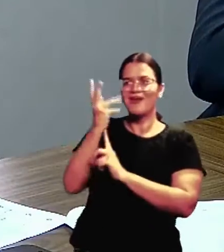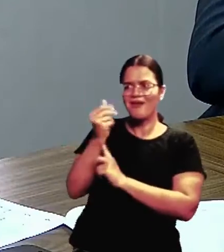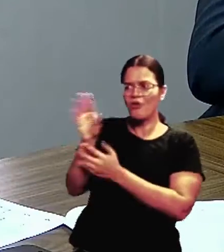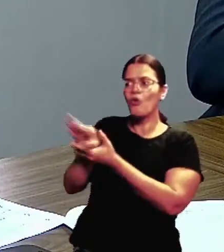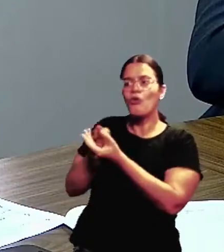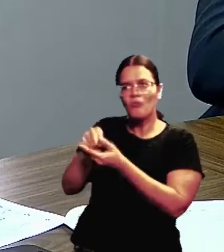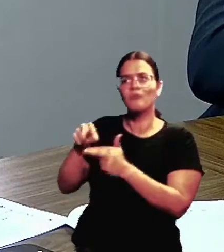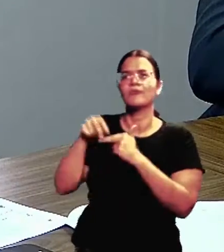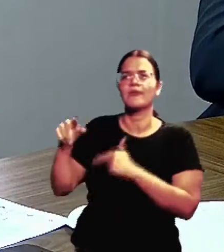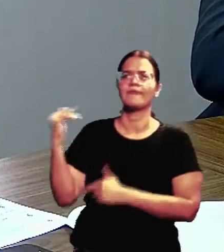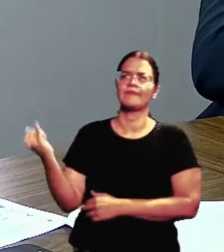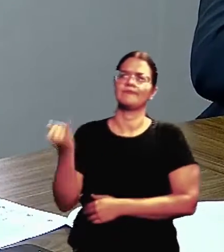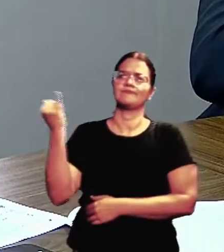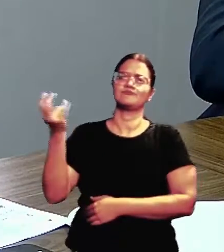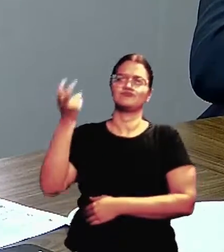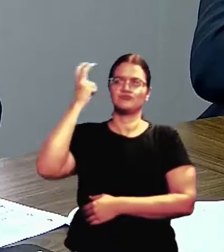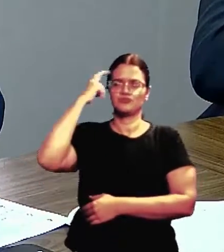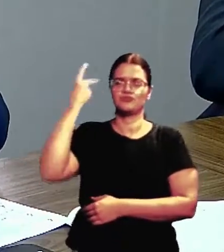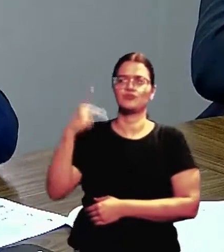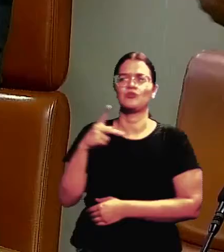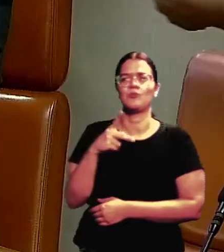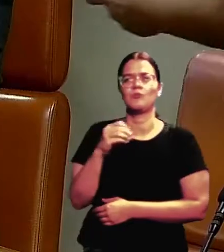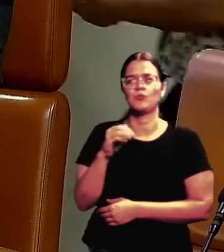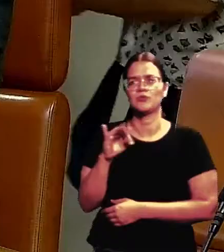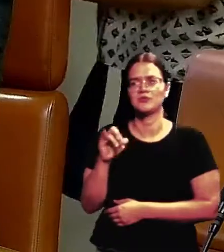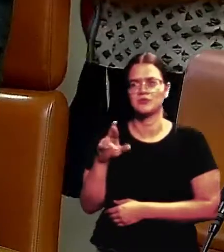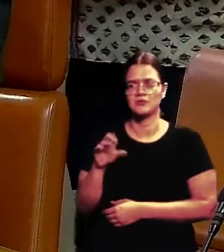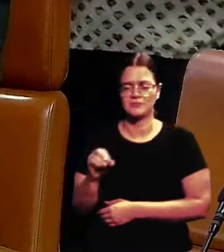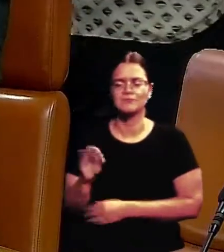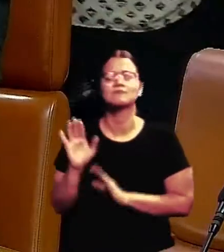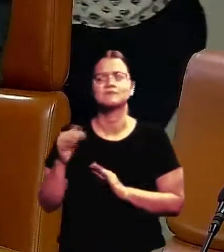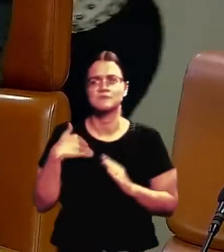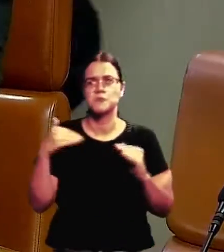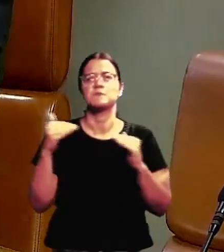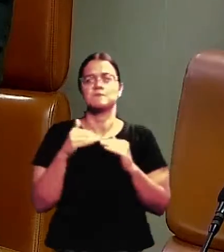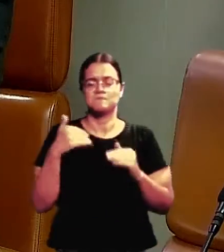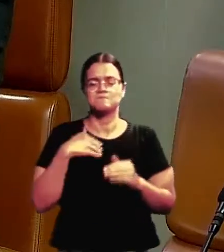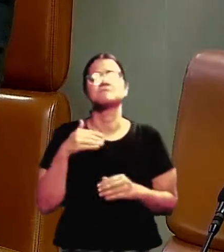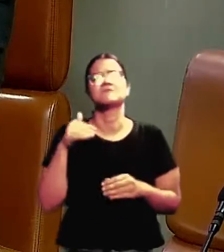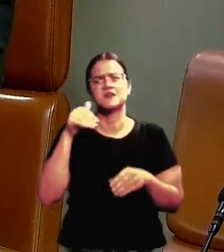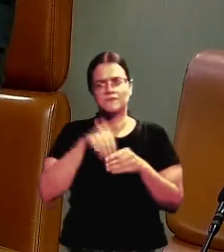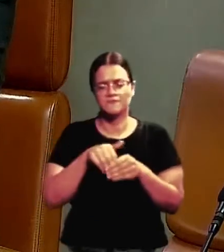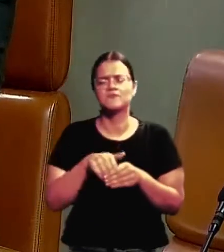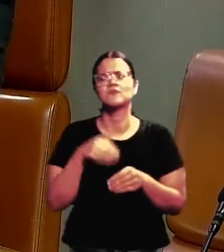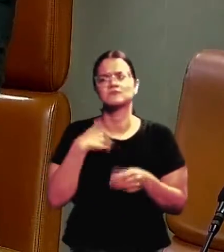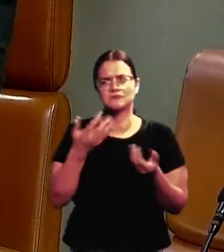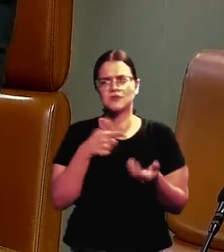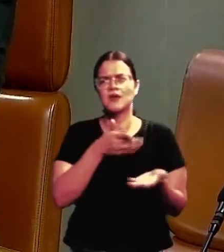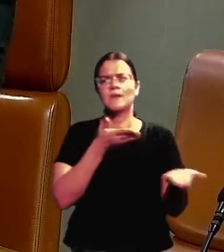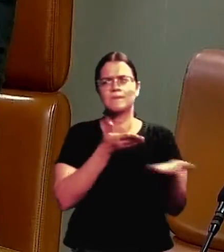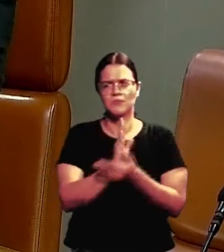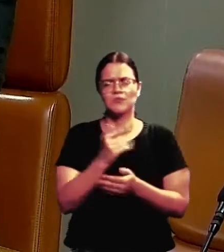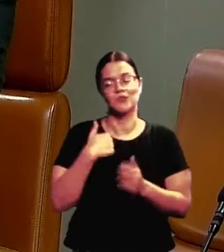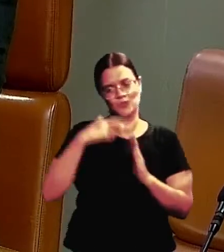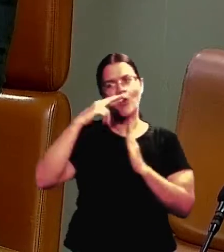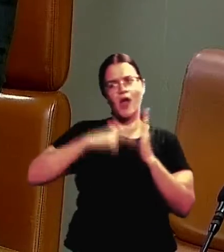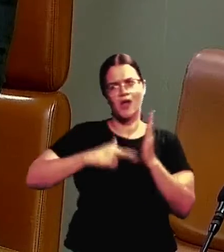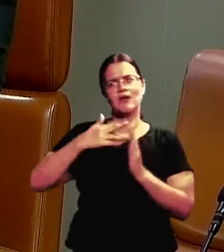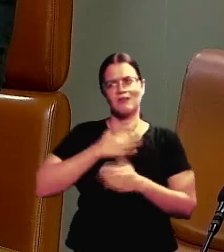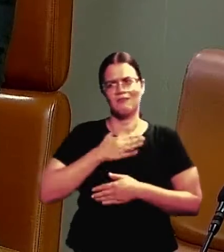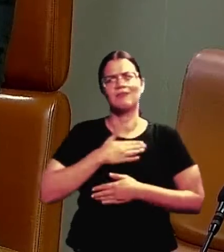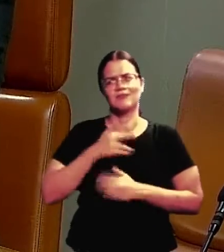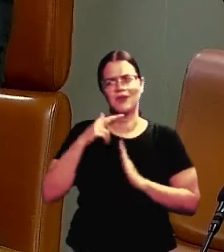importância cultural dele. Exato. Não, senhor presidente, eu só reitero aí o voto que já fizemos, já manifestamos, tinha uma honra de relatar